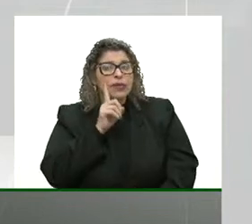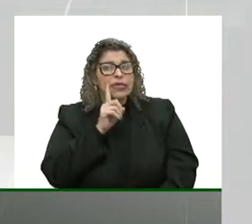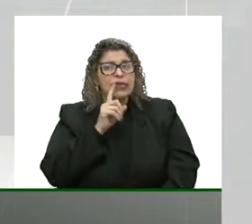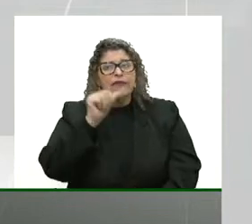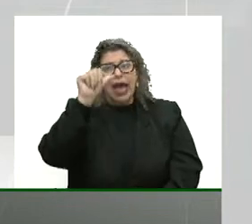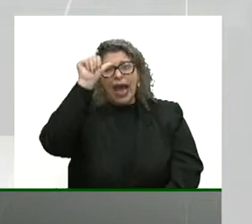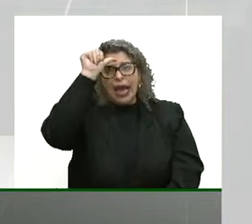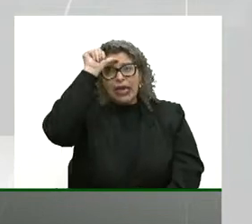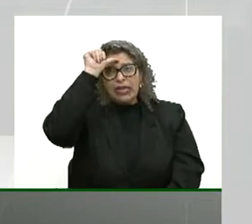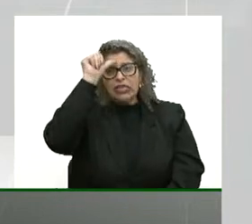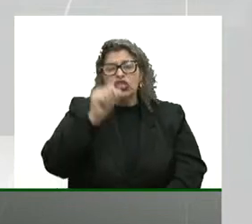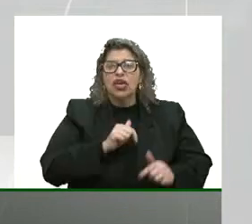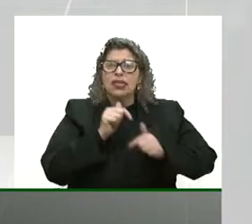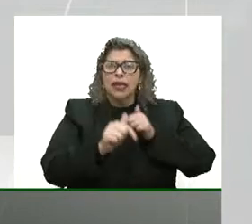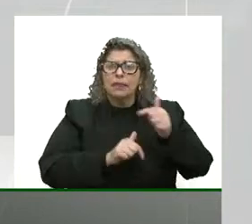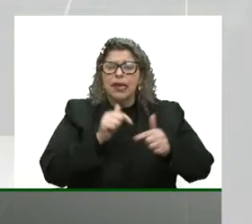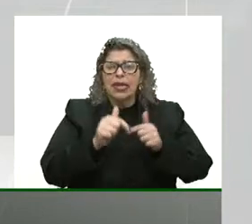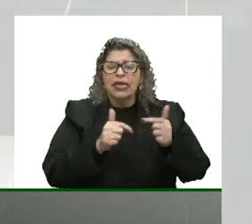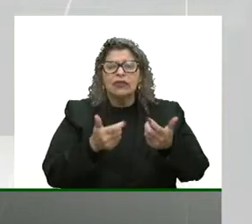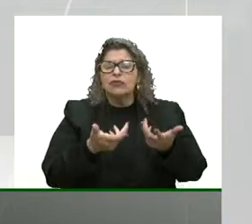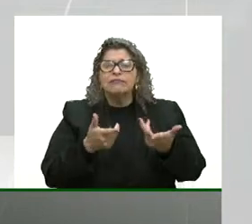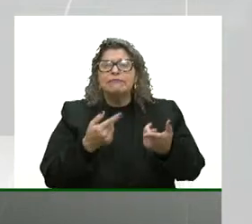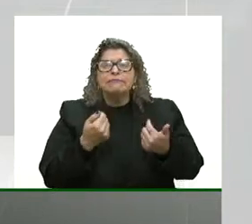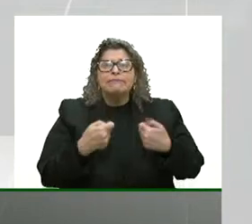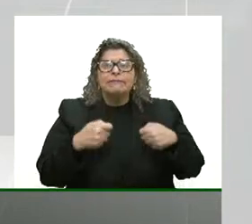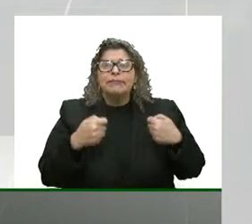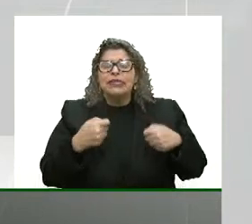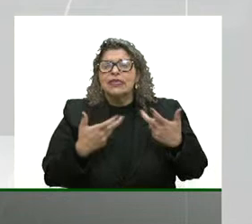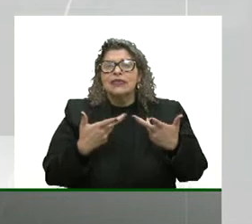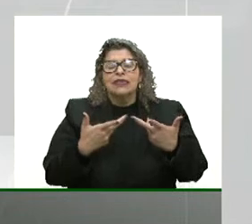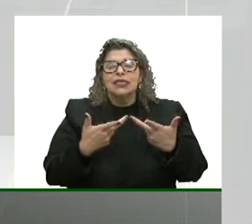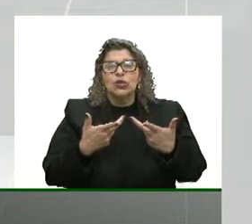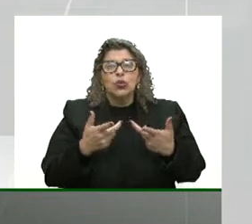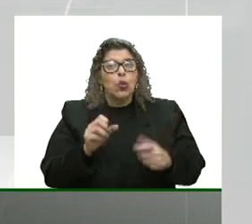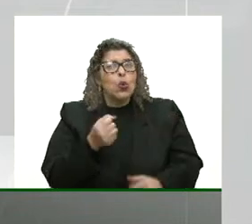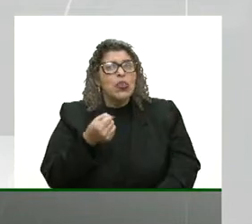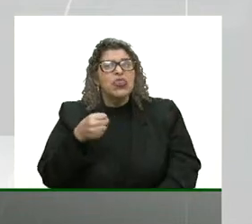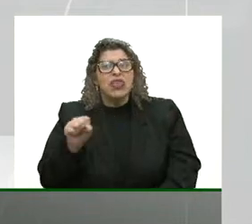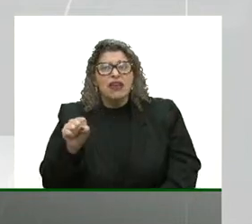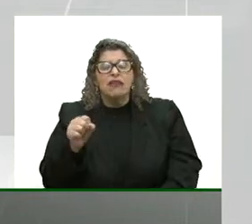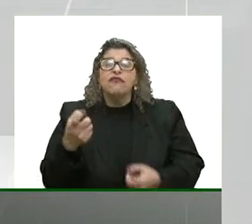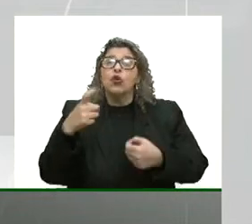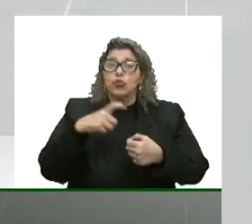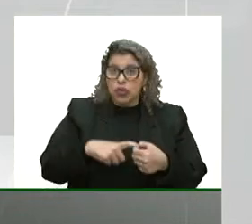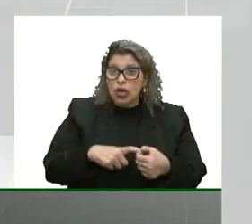Índia, trabalhou no negacionismo, a necessidade de trabalhar na mesma medida, a